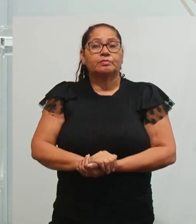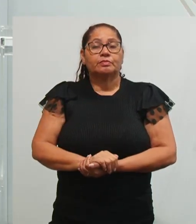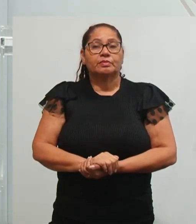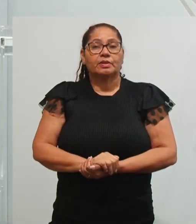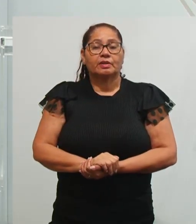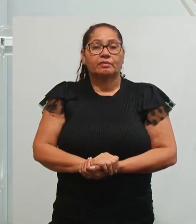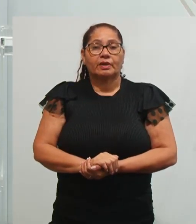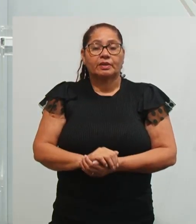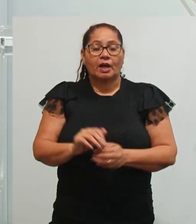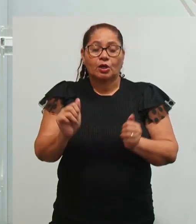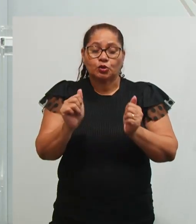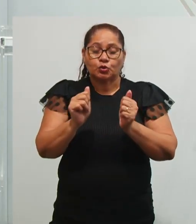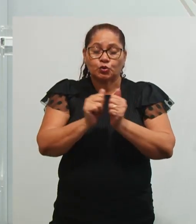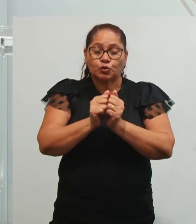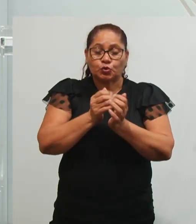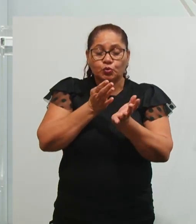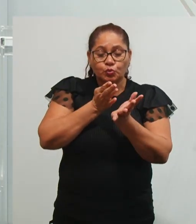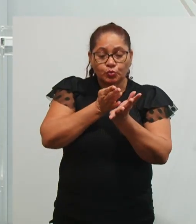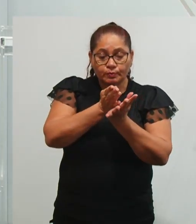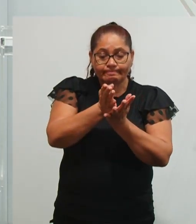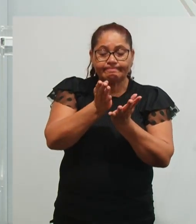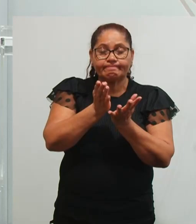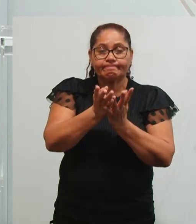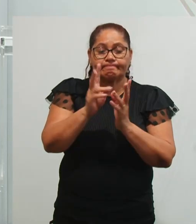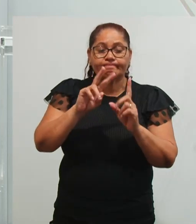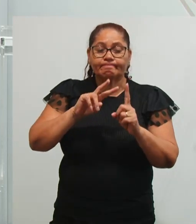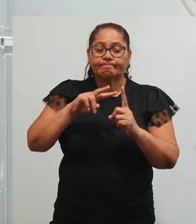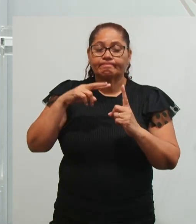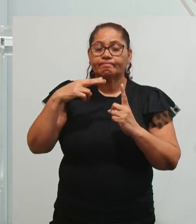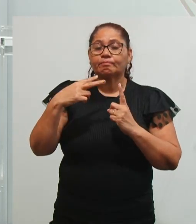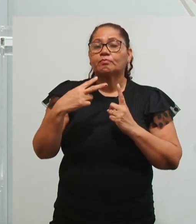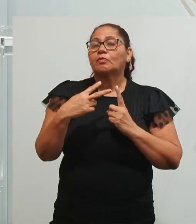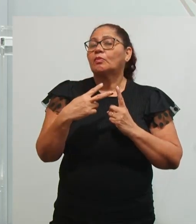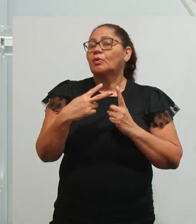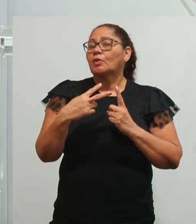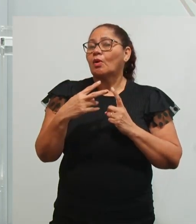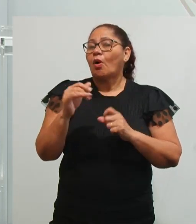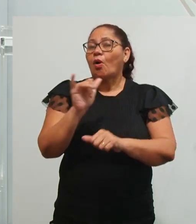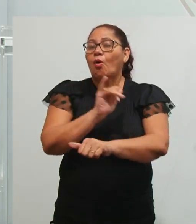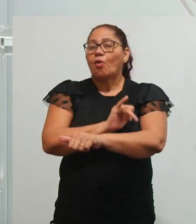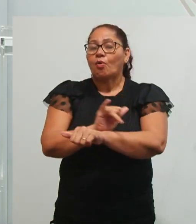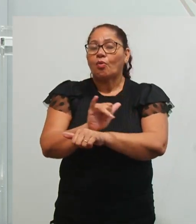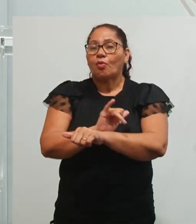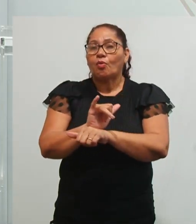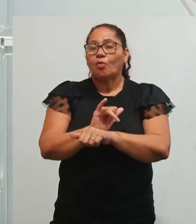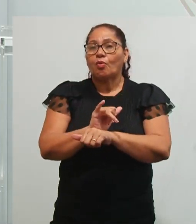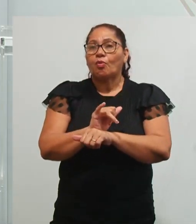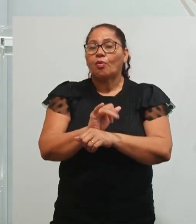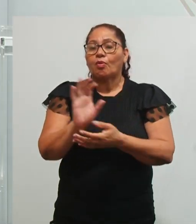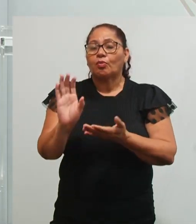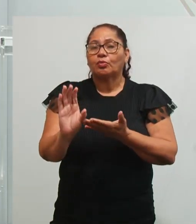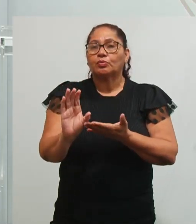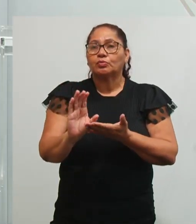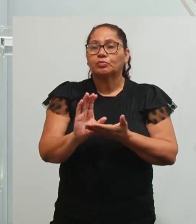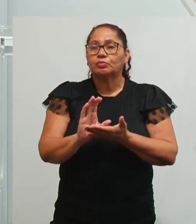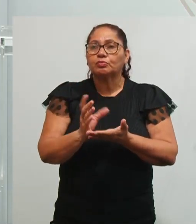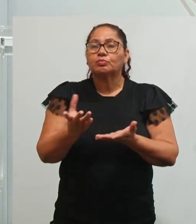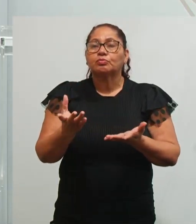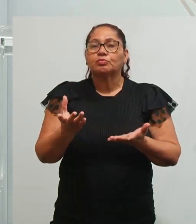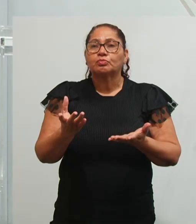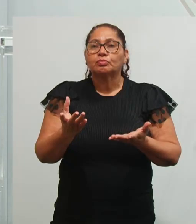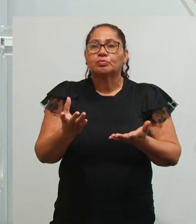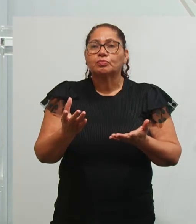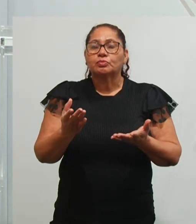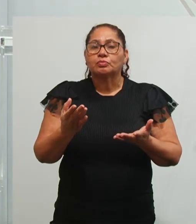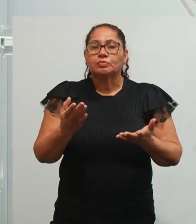caminhar mais sobre a perspectiva de qual estratégia, ou quais recursos, ou quais instrumentos, ou